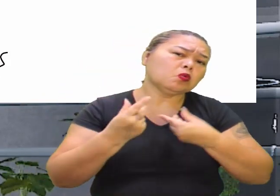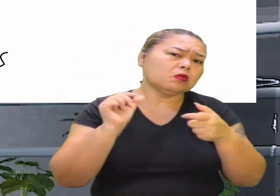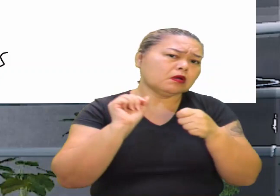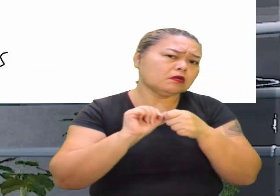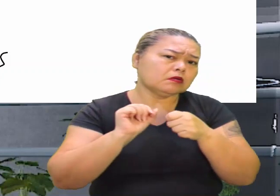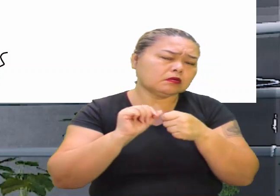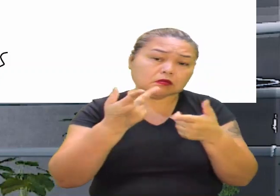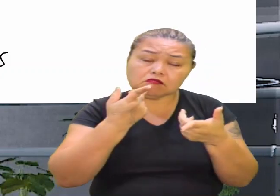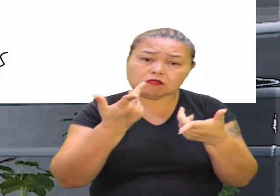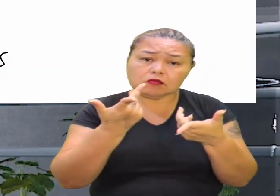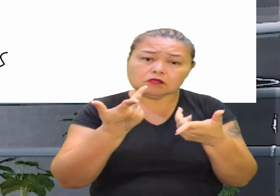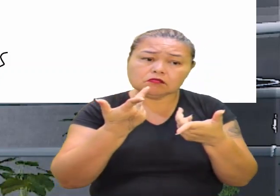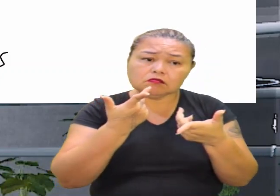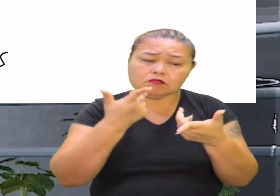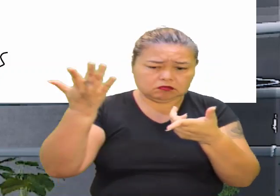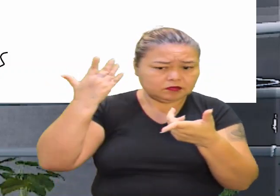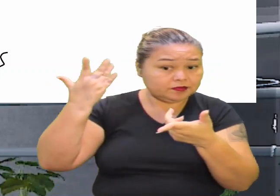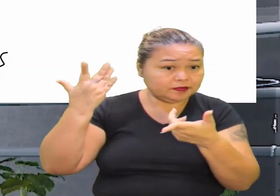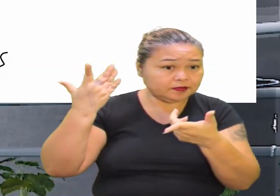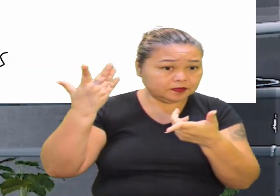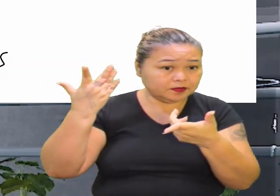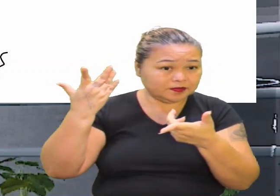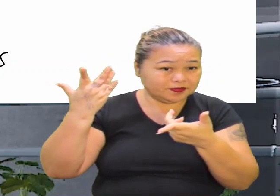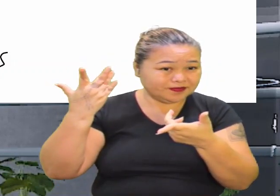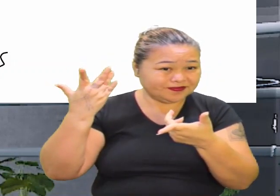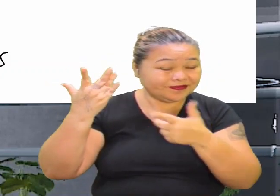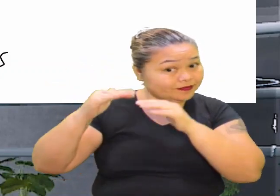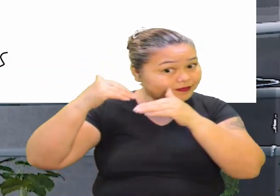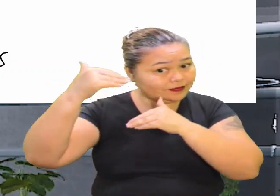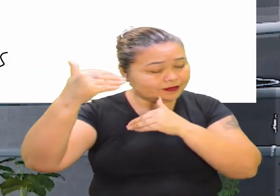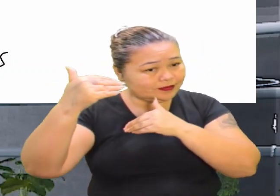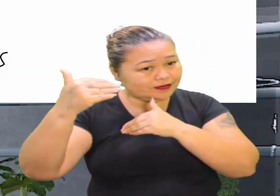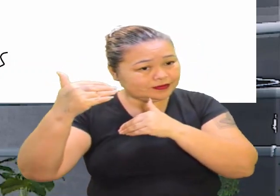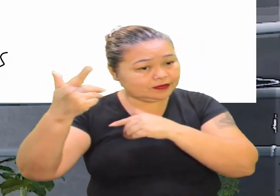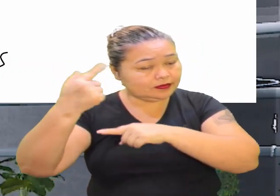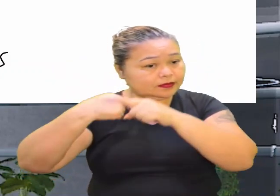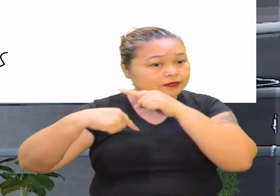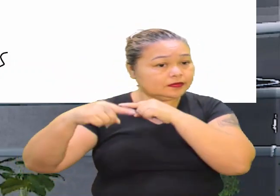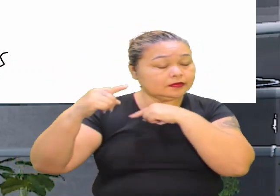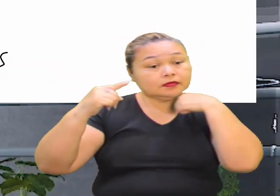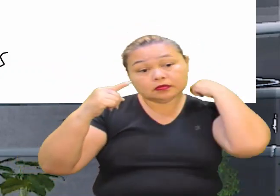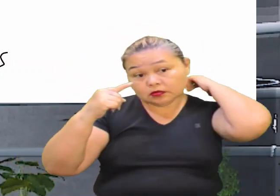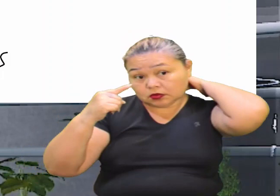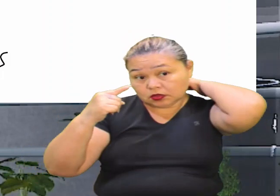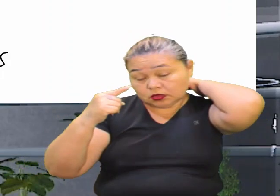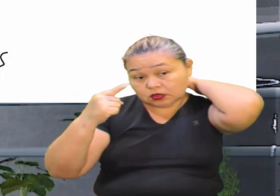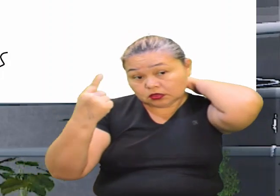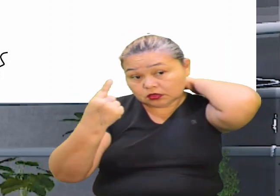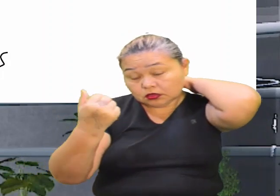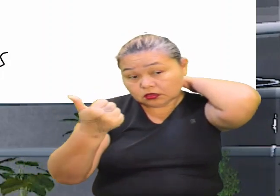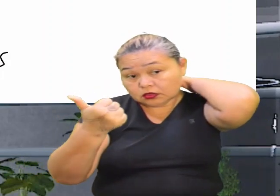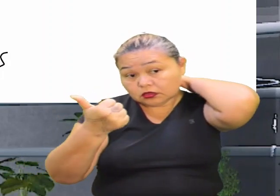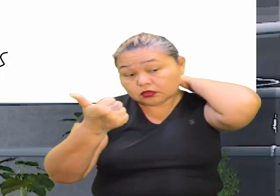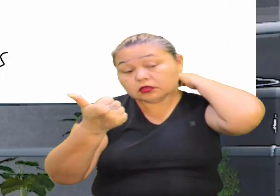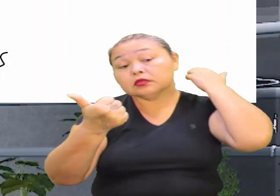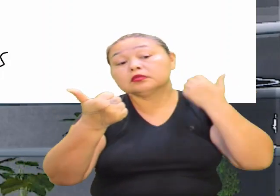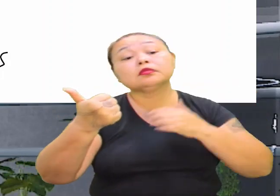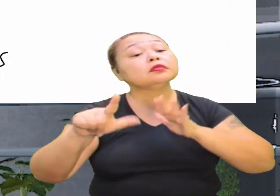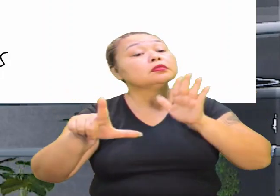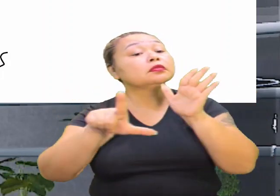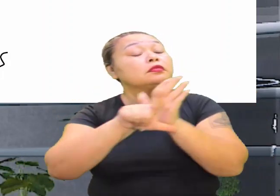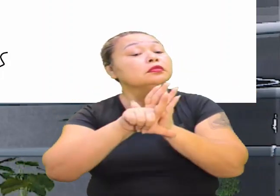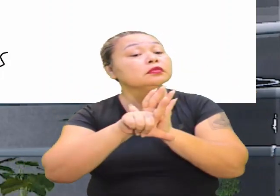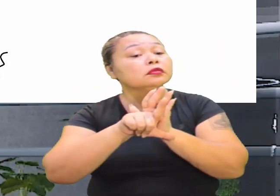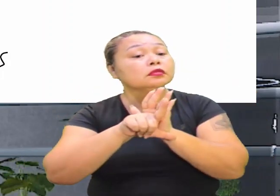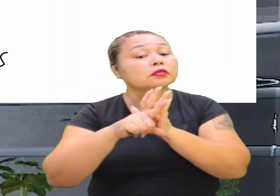aqui para nós, estou indo lá na frente, vamos voltar. que na primeira lei, o que eu observo aqui? Ó?